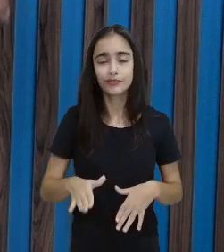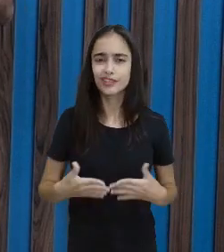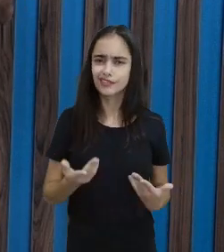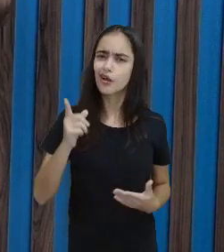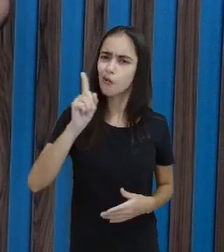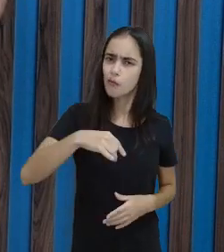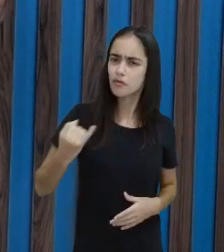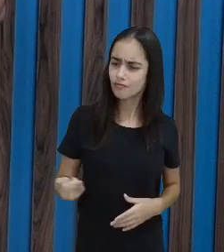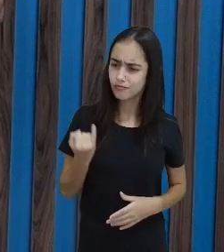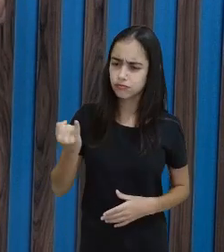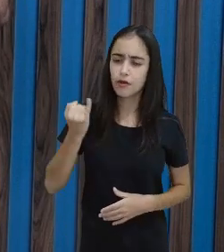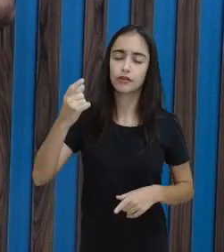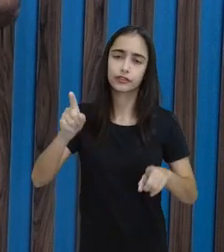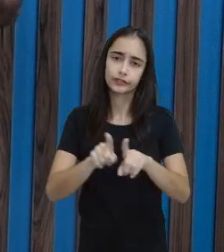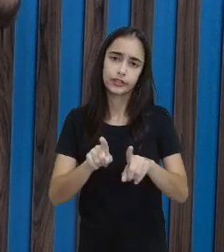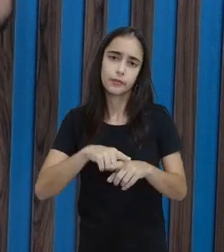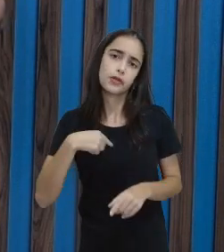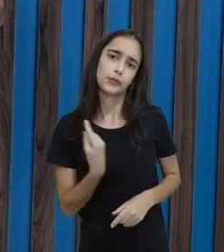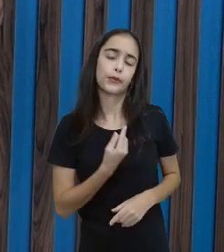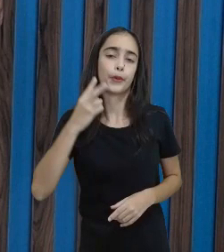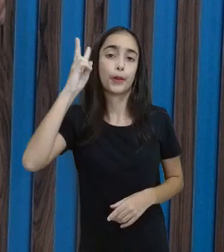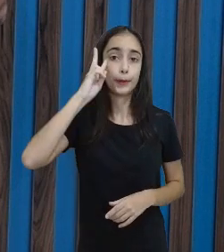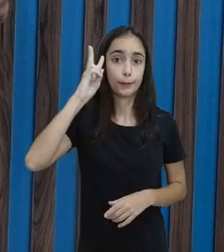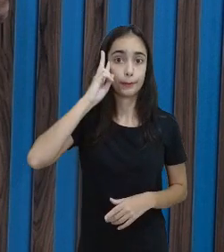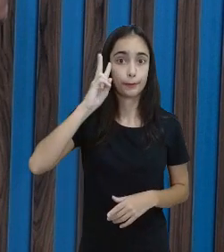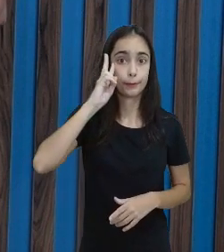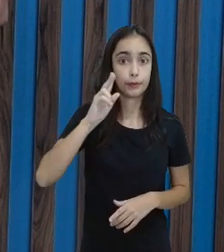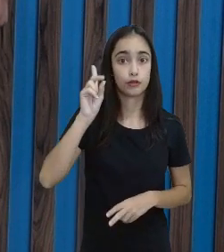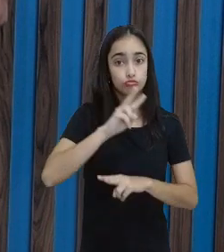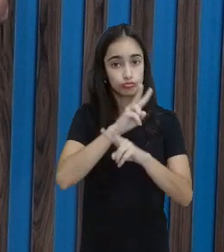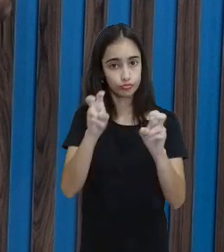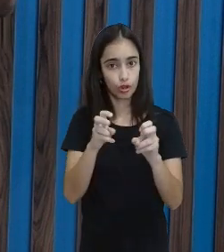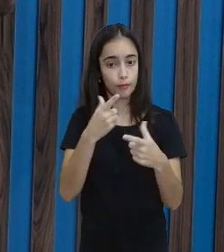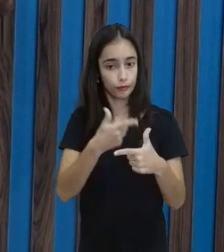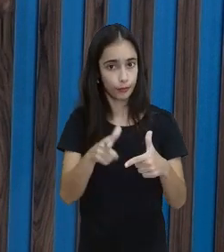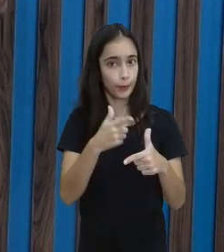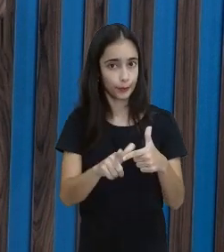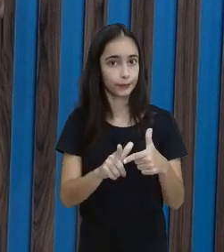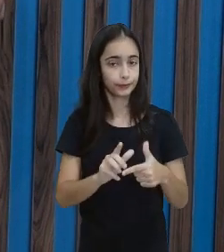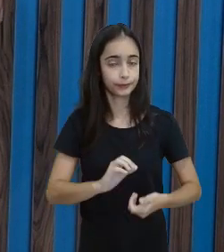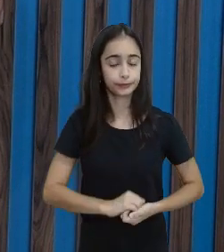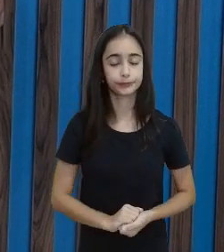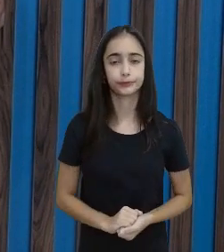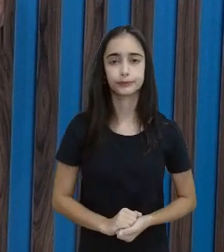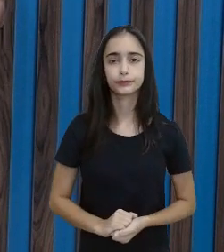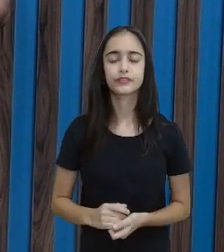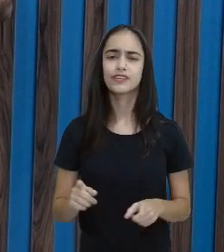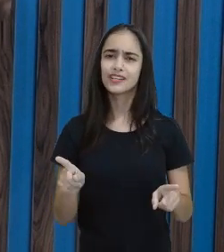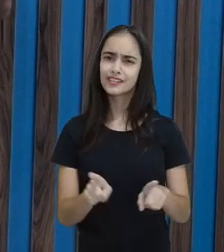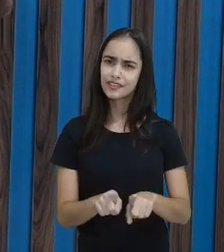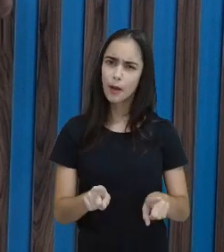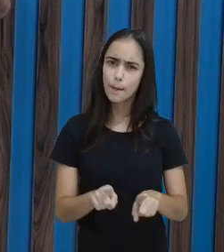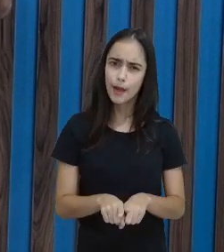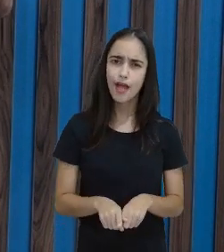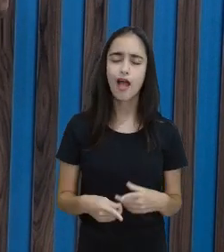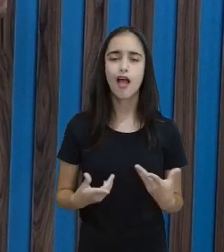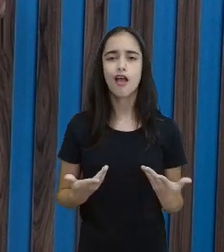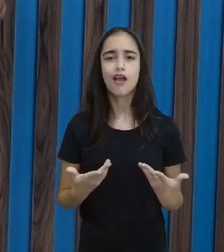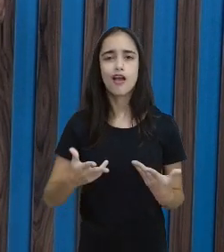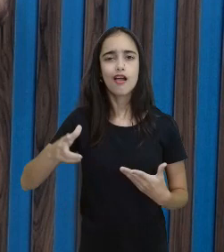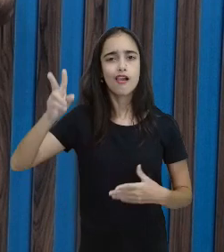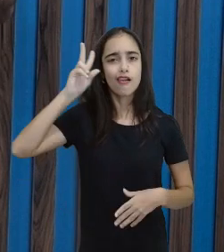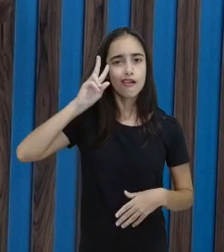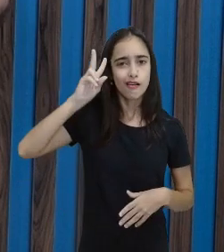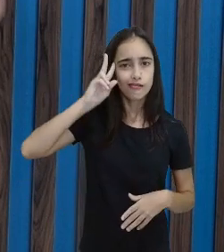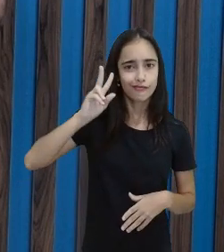gente estar relembrando, né, essas questões. Vamos até lembrar uma própria